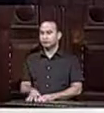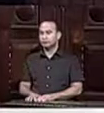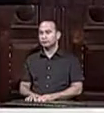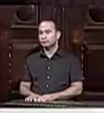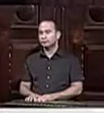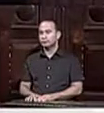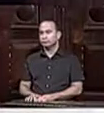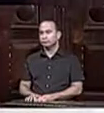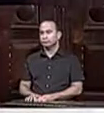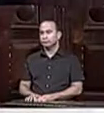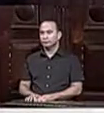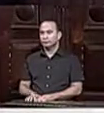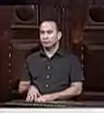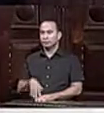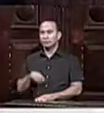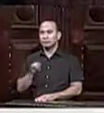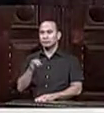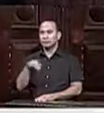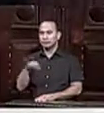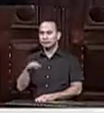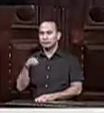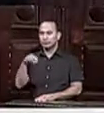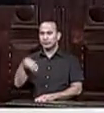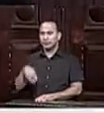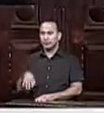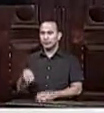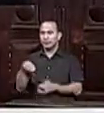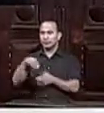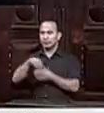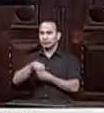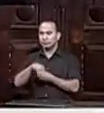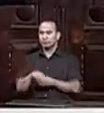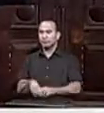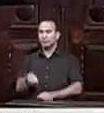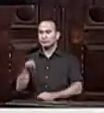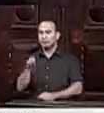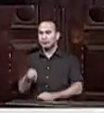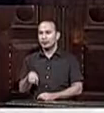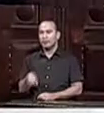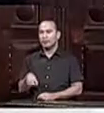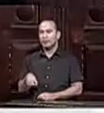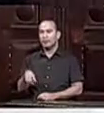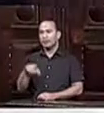sistema eleitoral que eles denominam distritão.